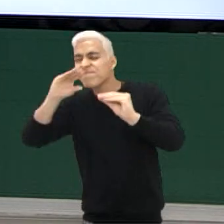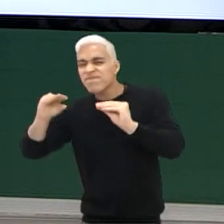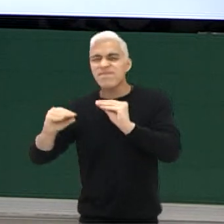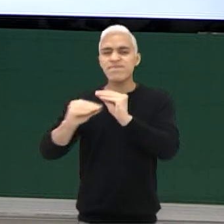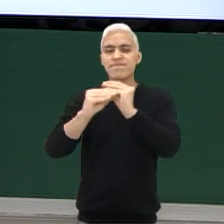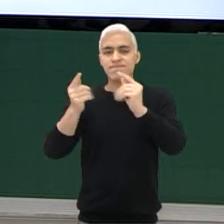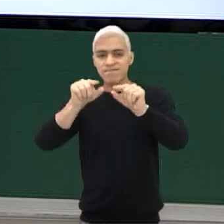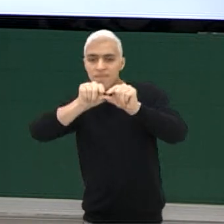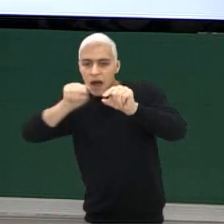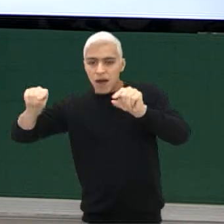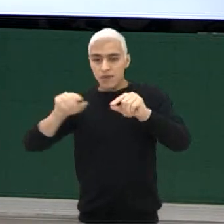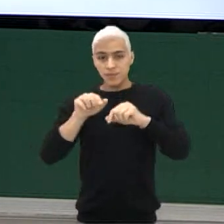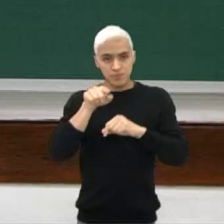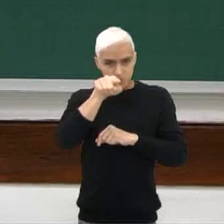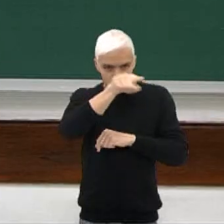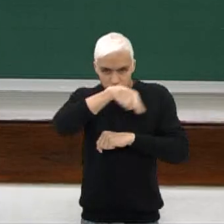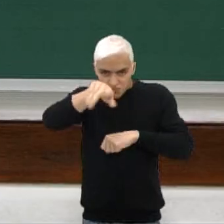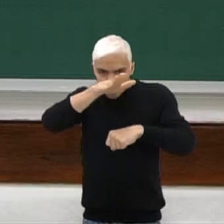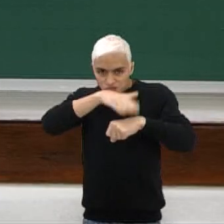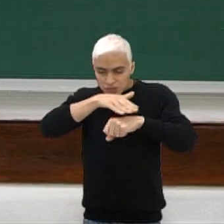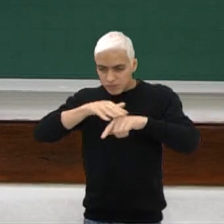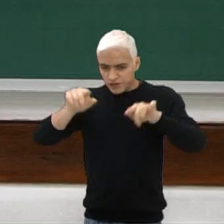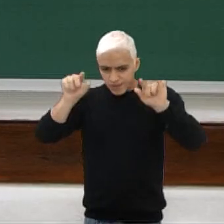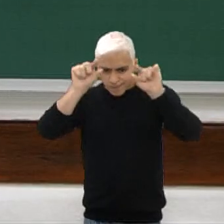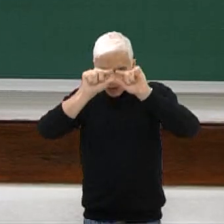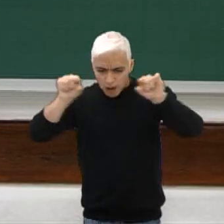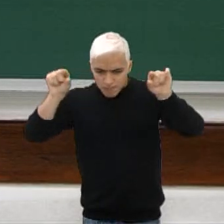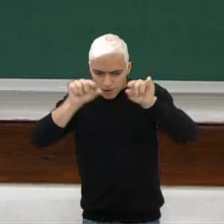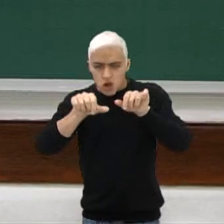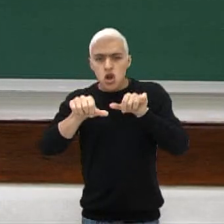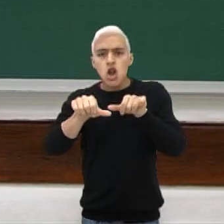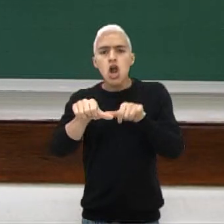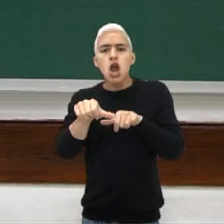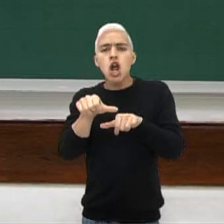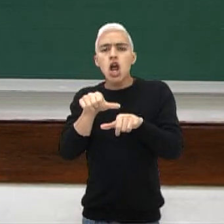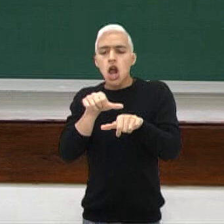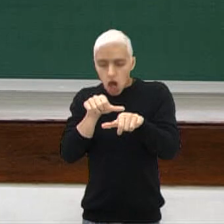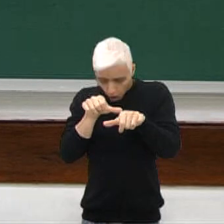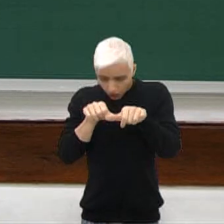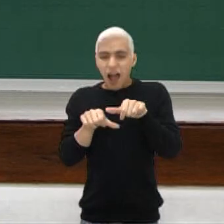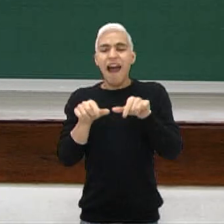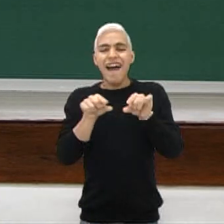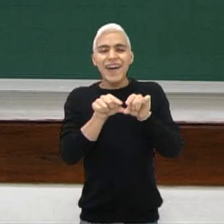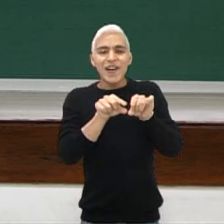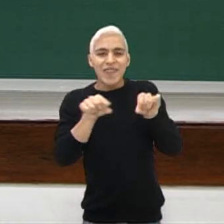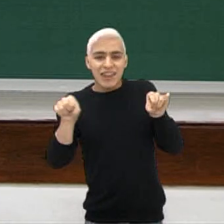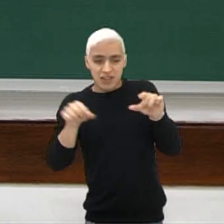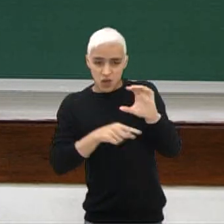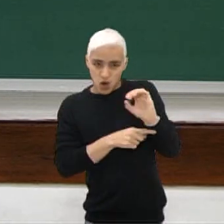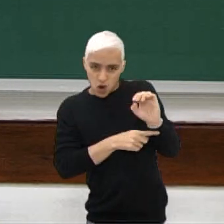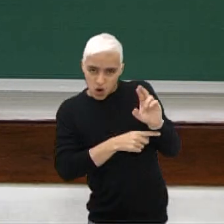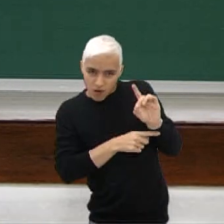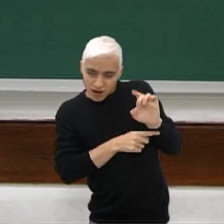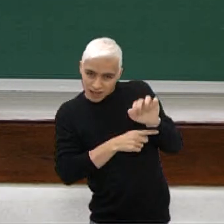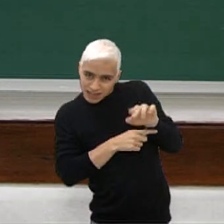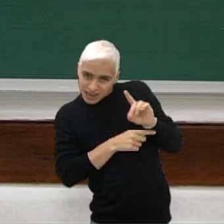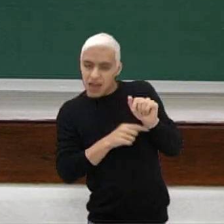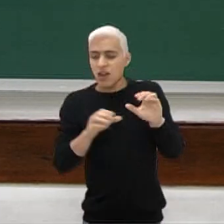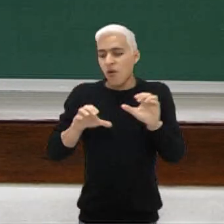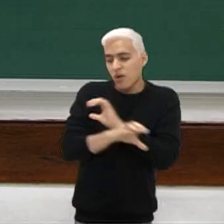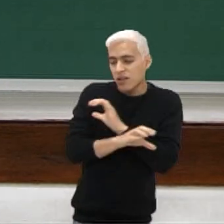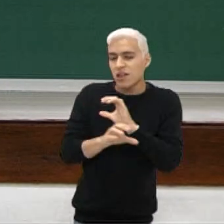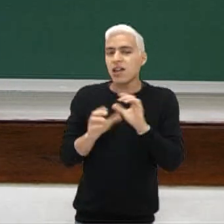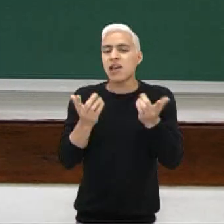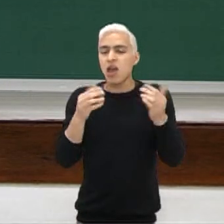certo? Vocês vão transformar essas orações aí no quê? Em oração coordenada conclusiva e